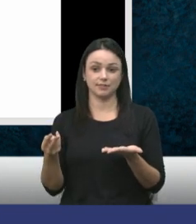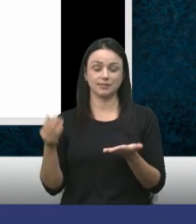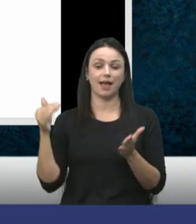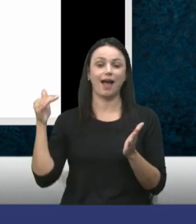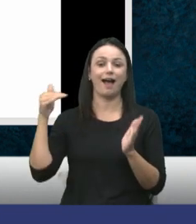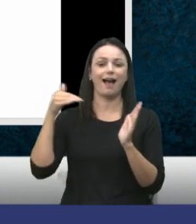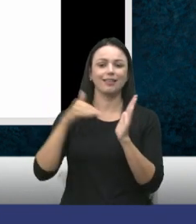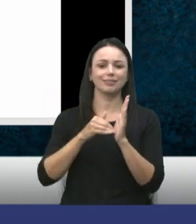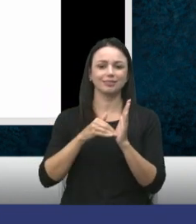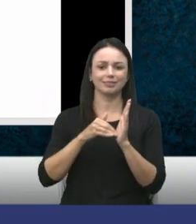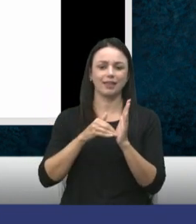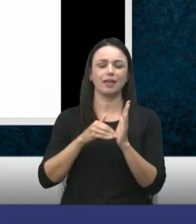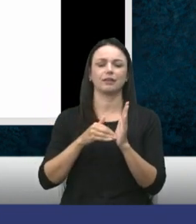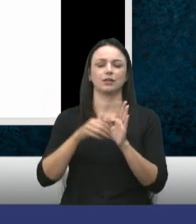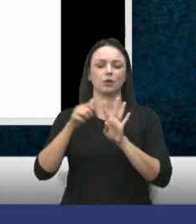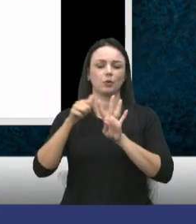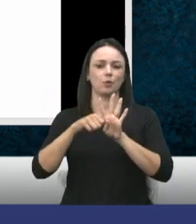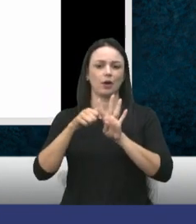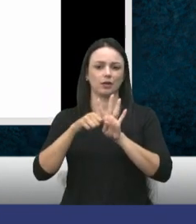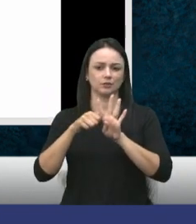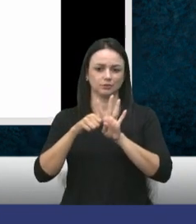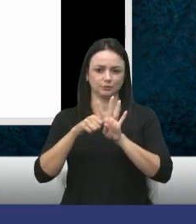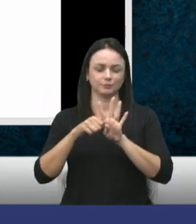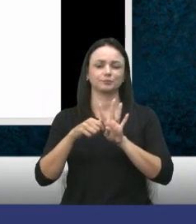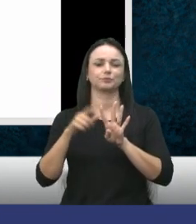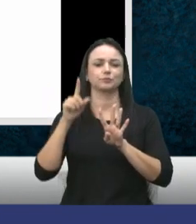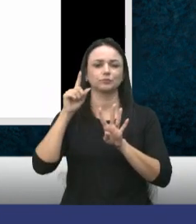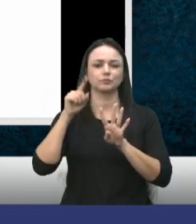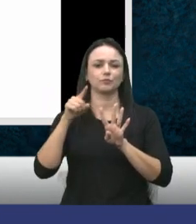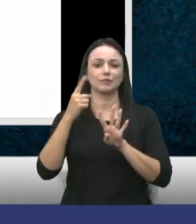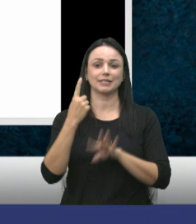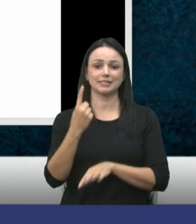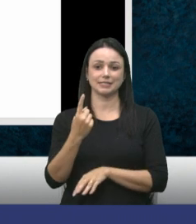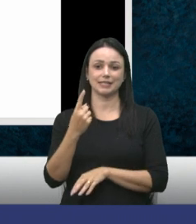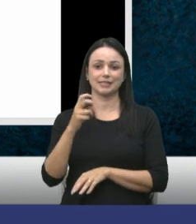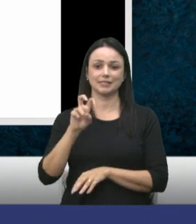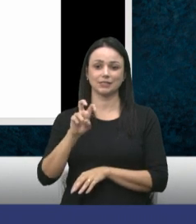final do primeiro quadrimestre de 2024 foi de R$